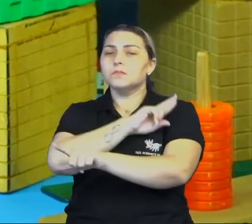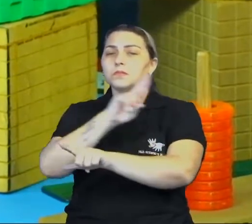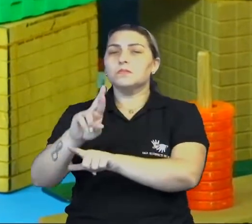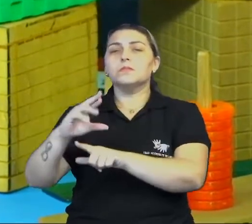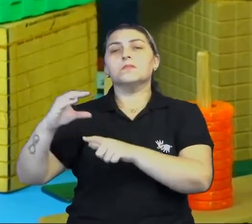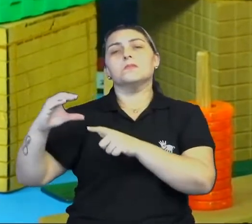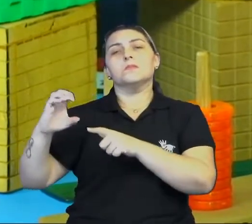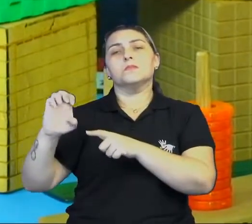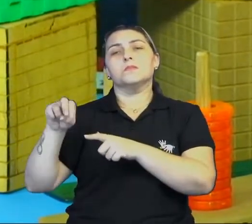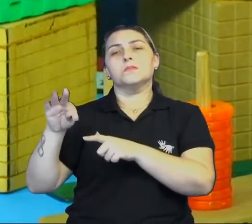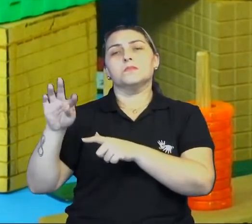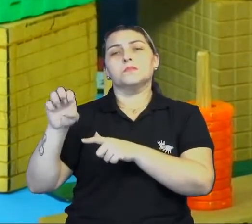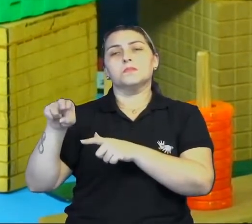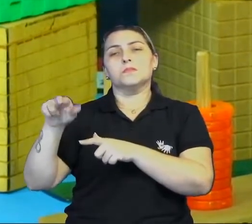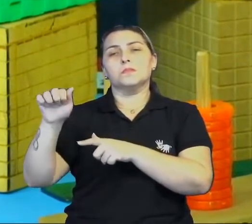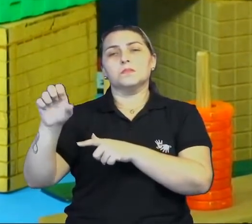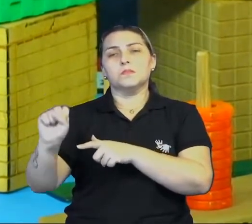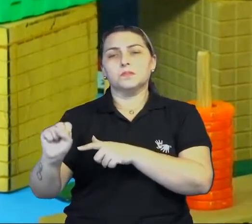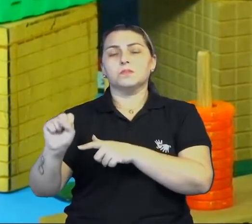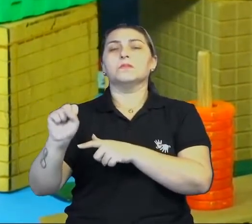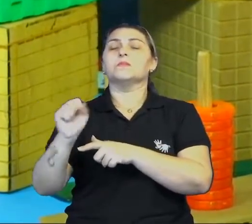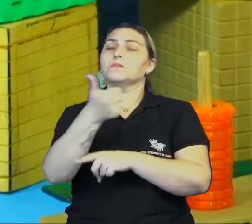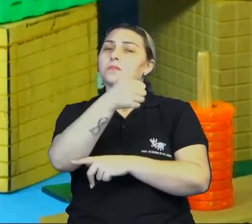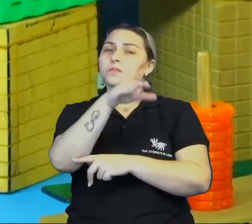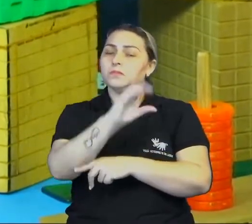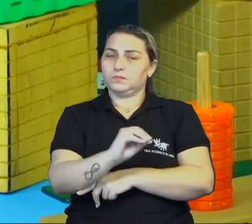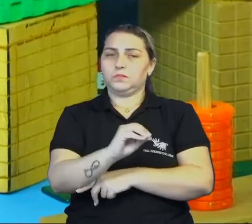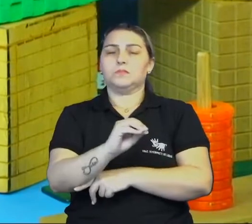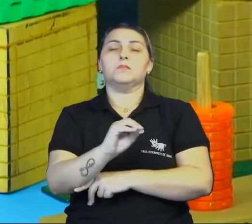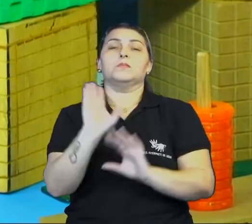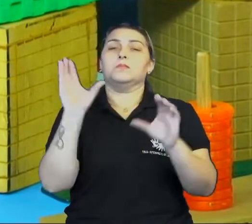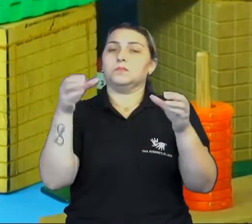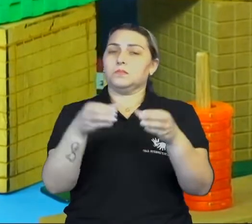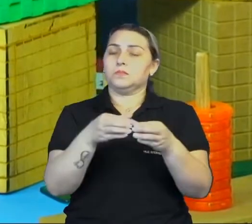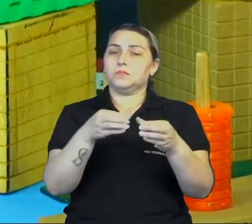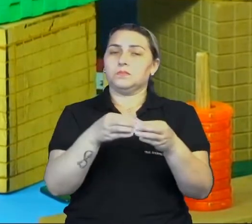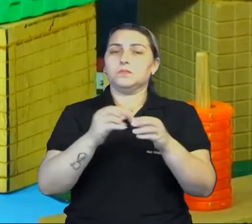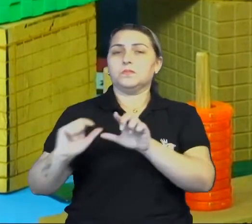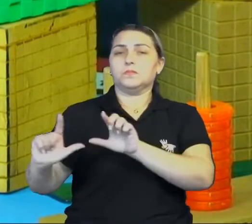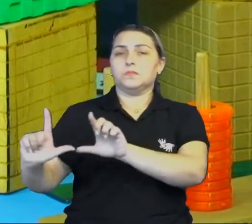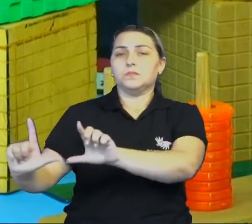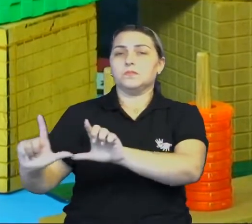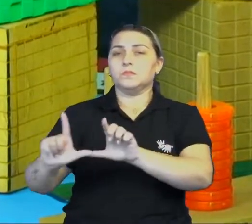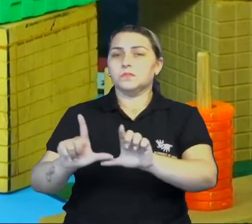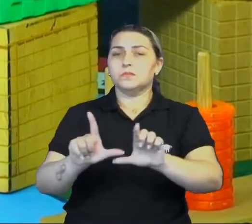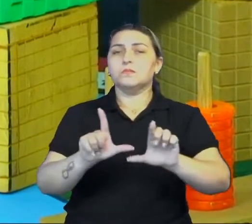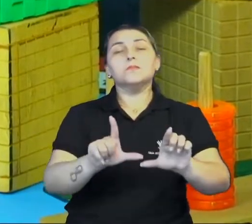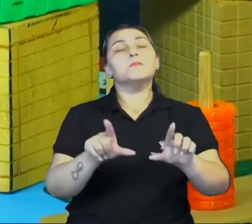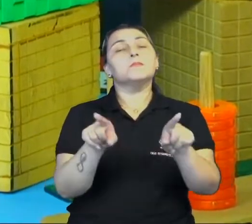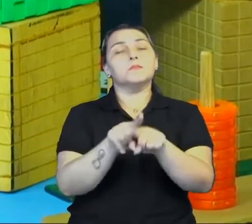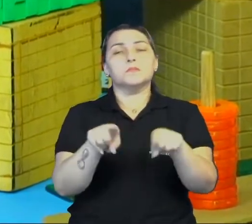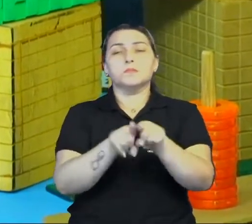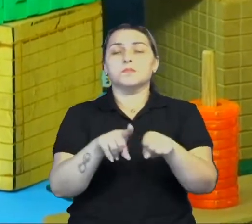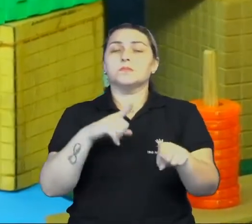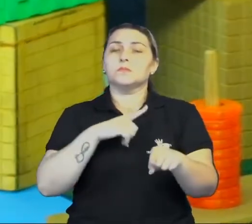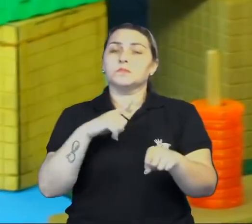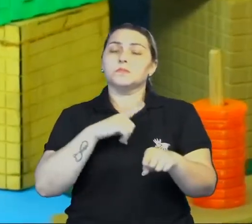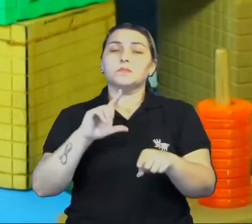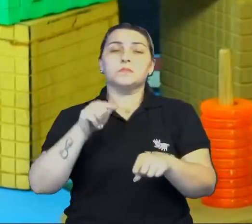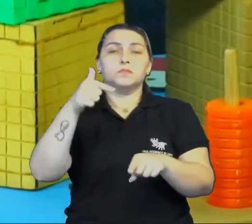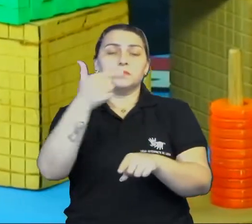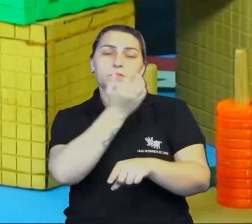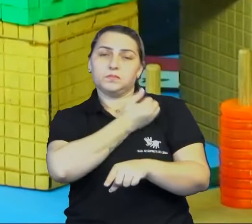as centenas. Se eu pegar e formar um conjunto de 10 placas dessas, eu também vou ter o